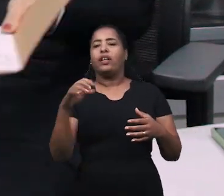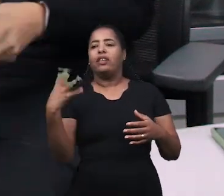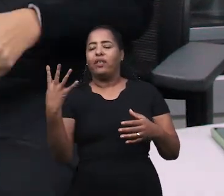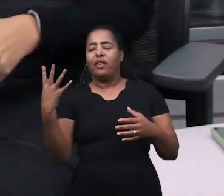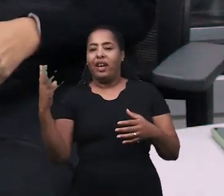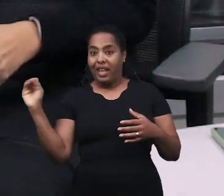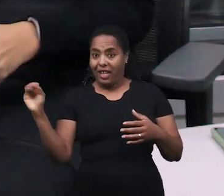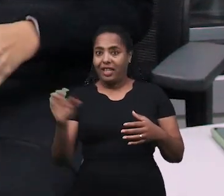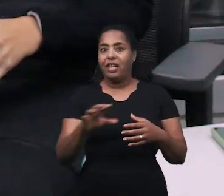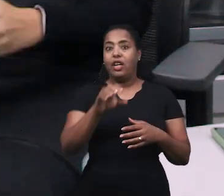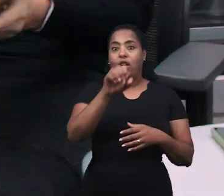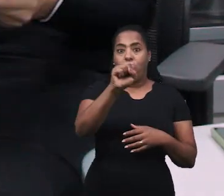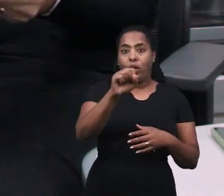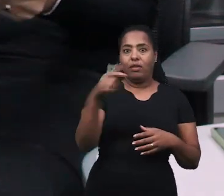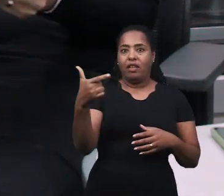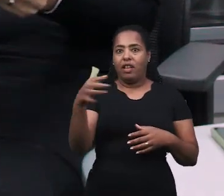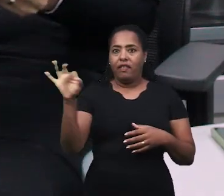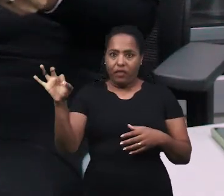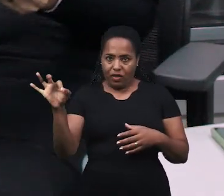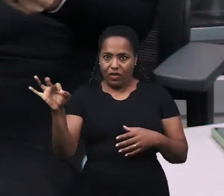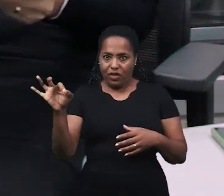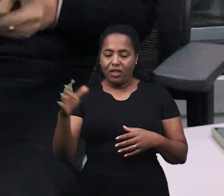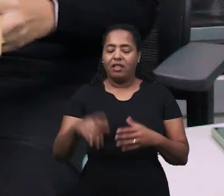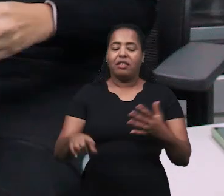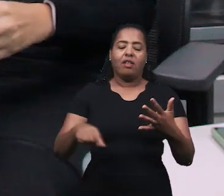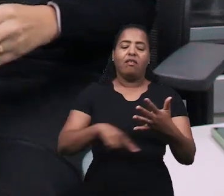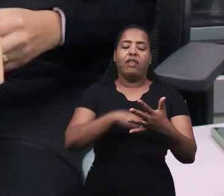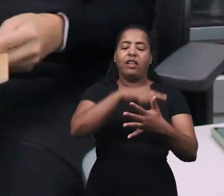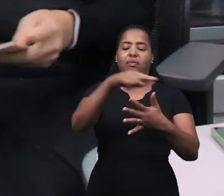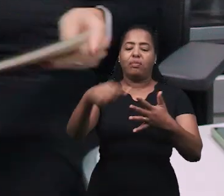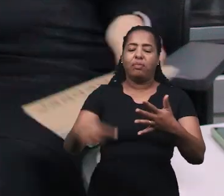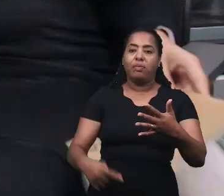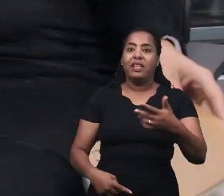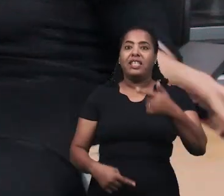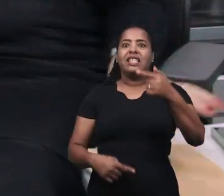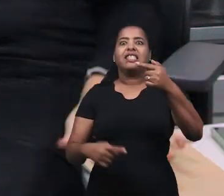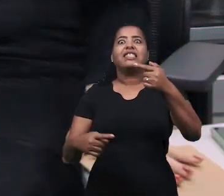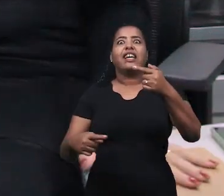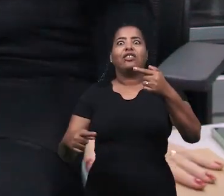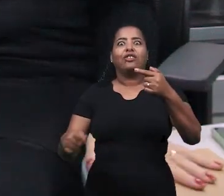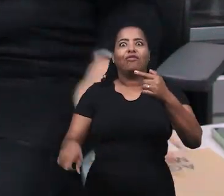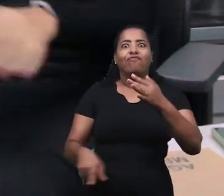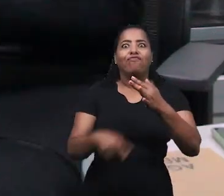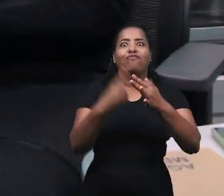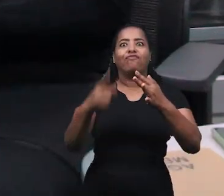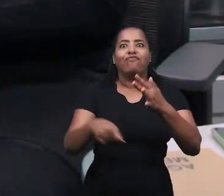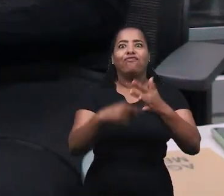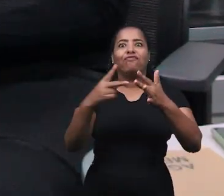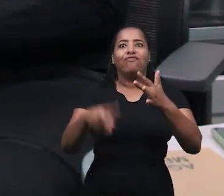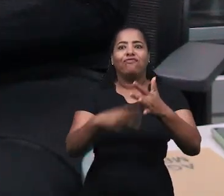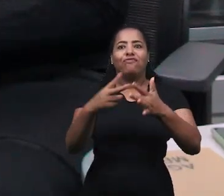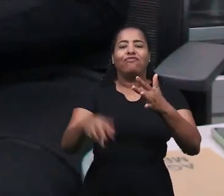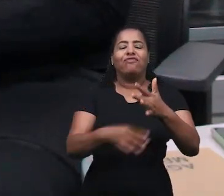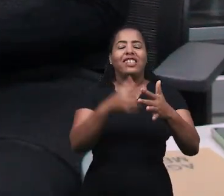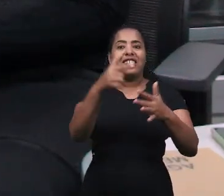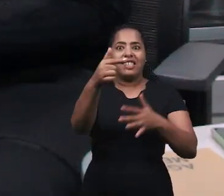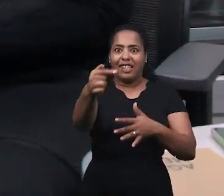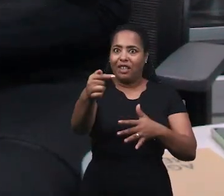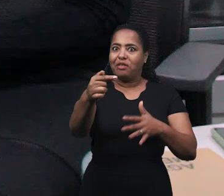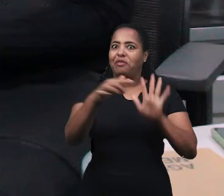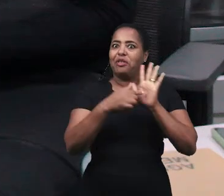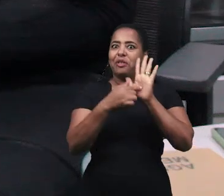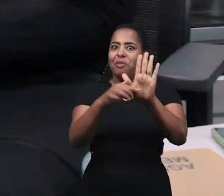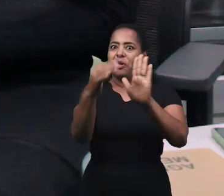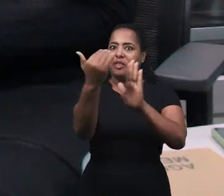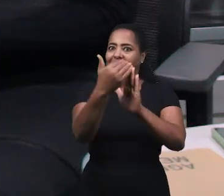8h40 e 8h20. Então ótimo. Ele passa 7 vezes. 7 horários. Você tem na grade. Um dos